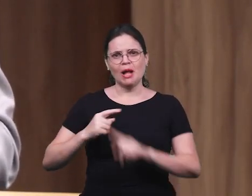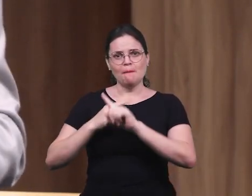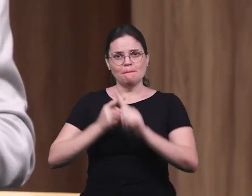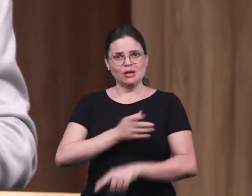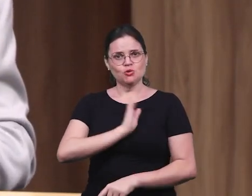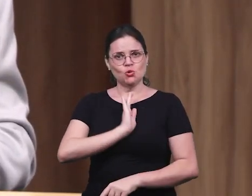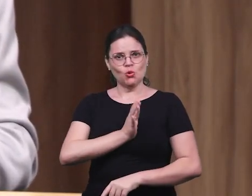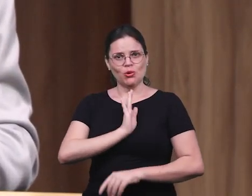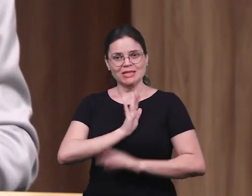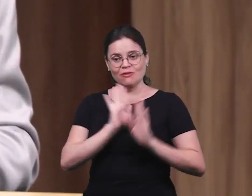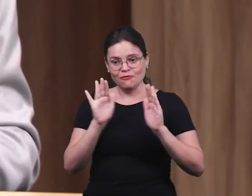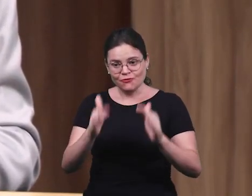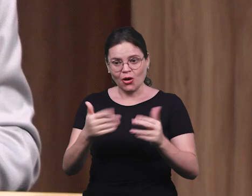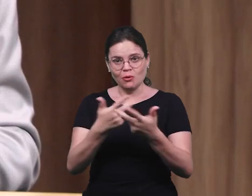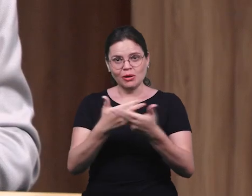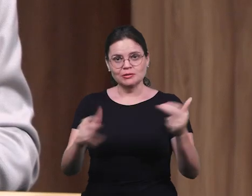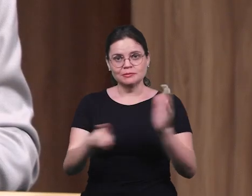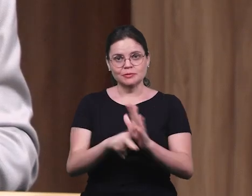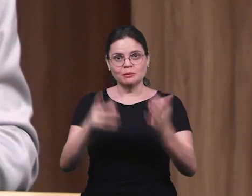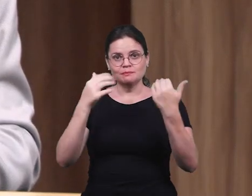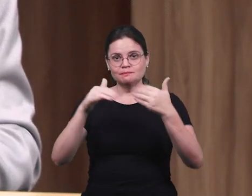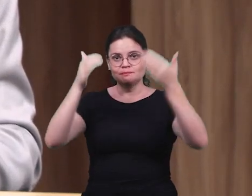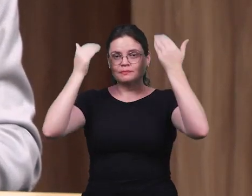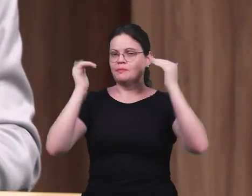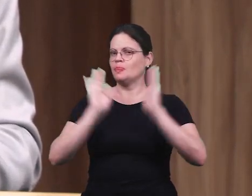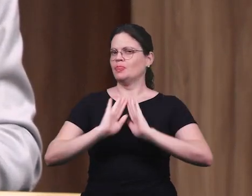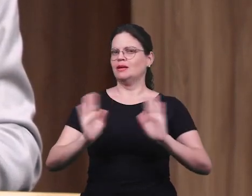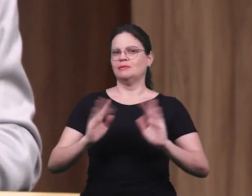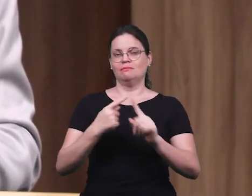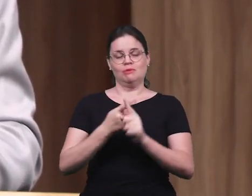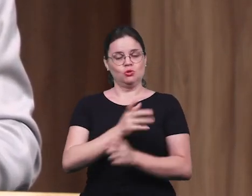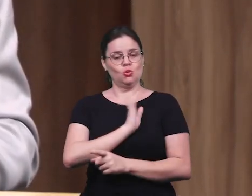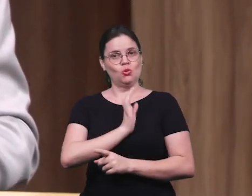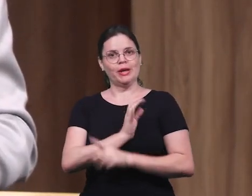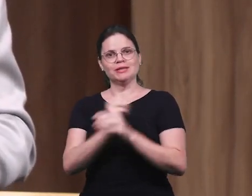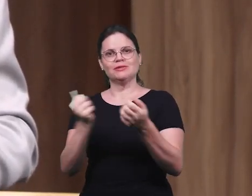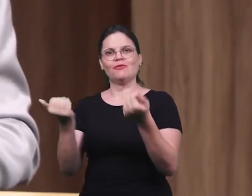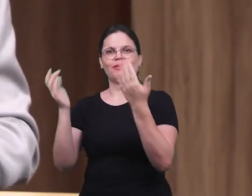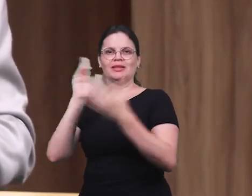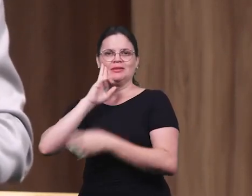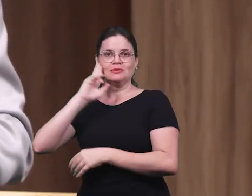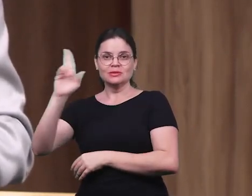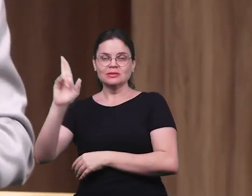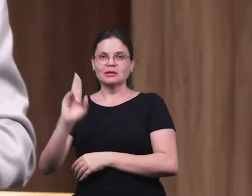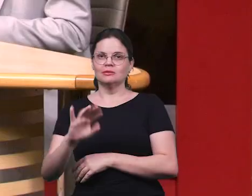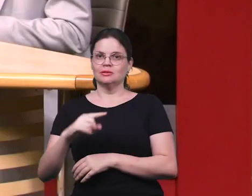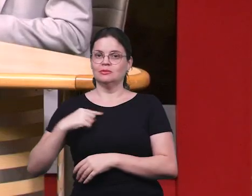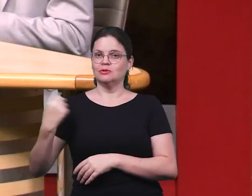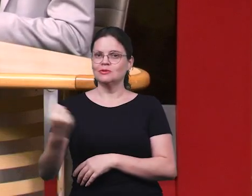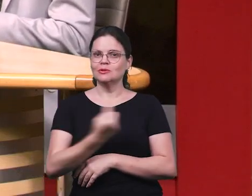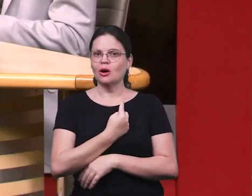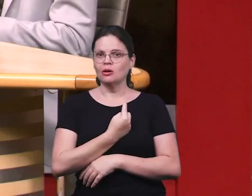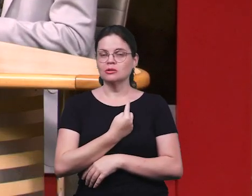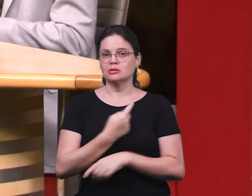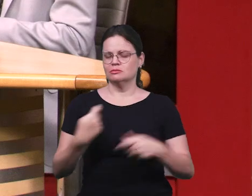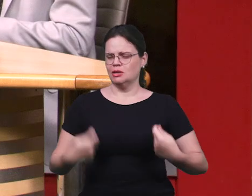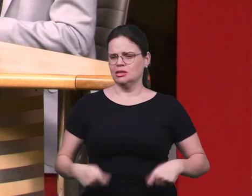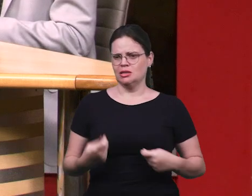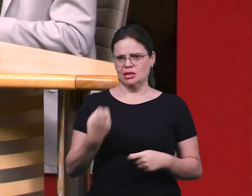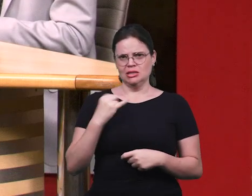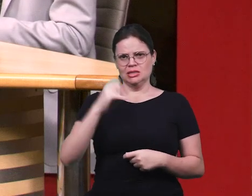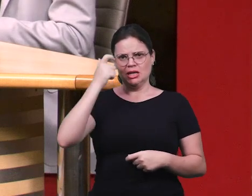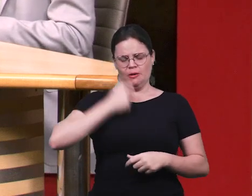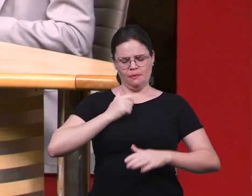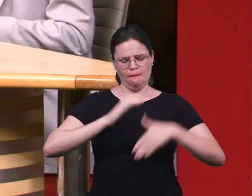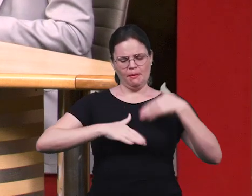na prosperidade que ele te deu. Nós, né, você, nós todos, né? Nosso coração tem que estar No